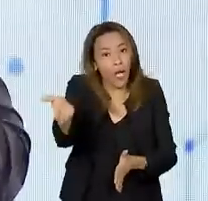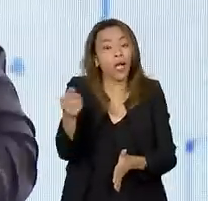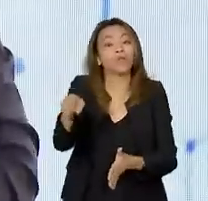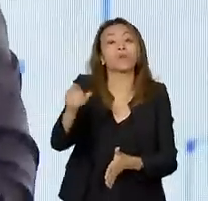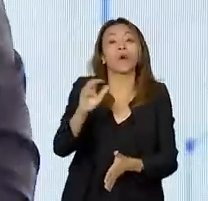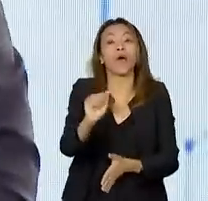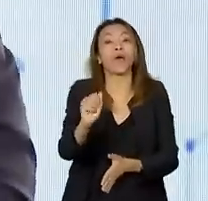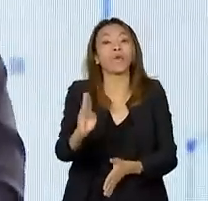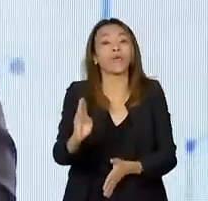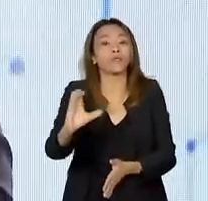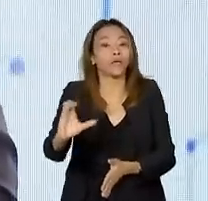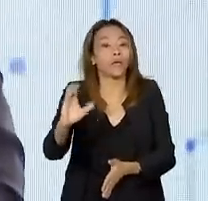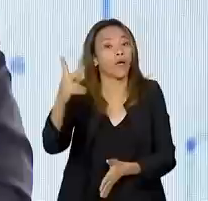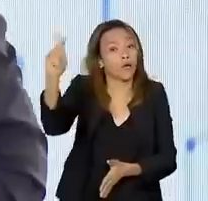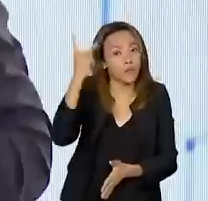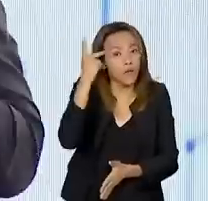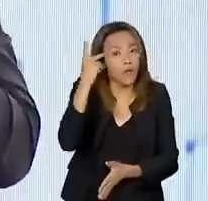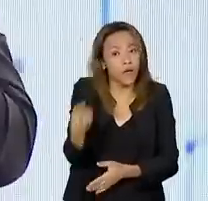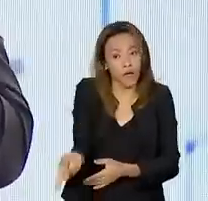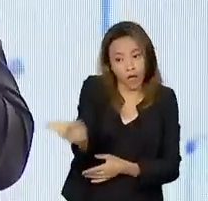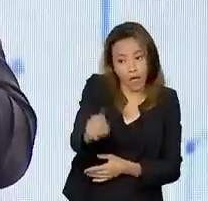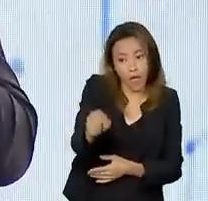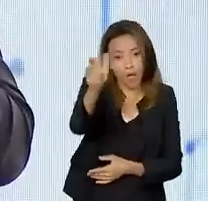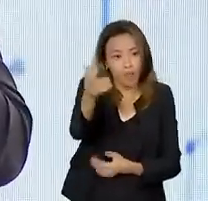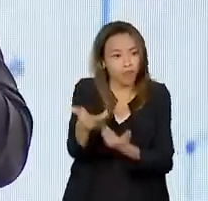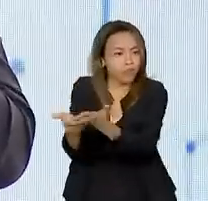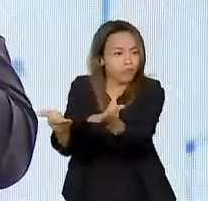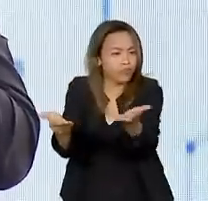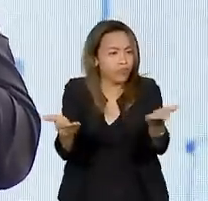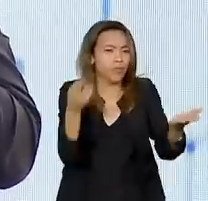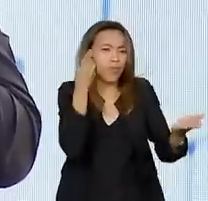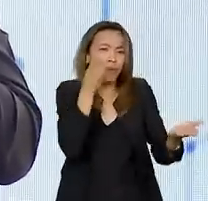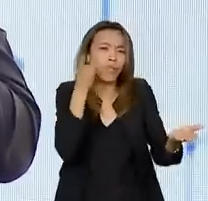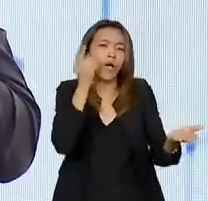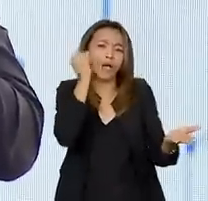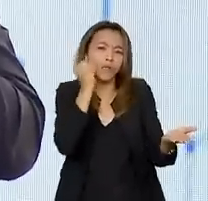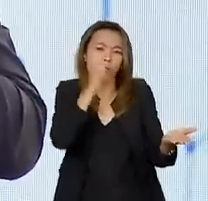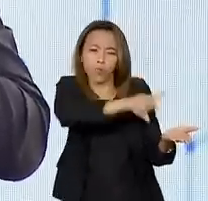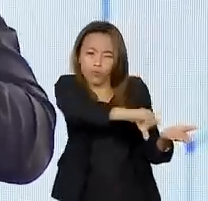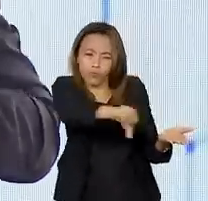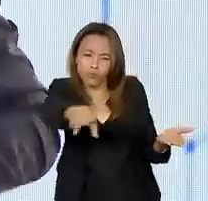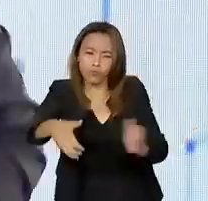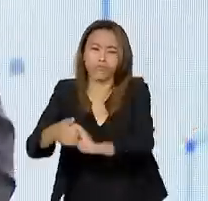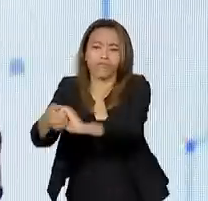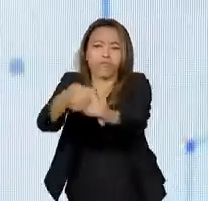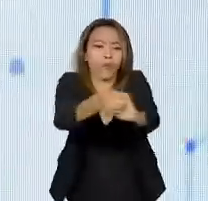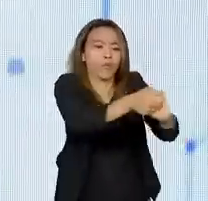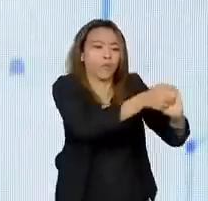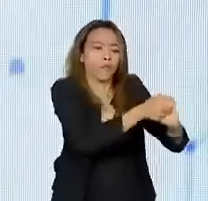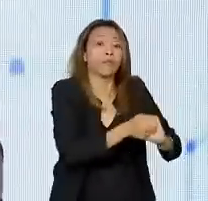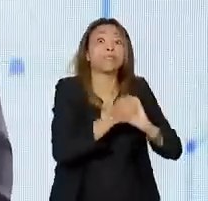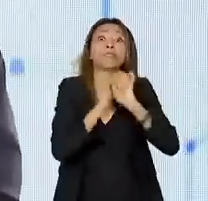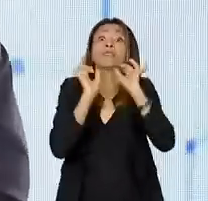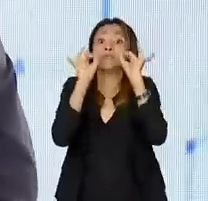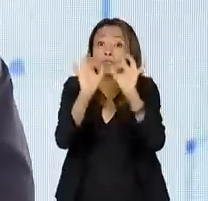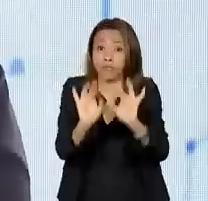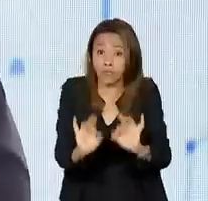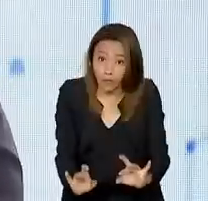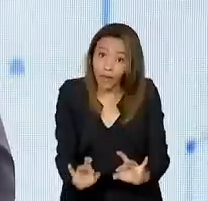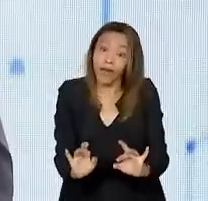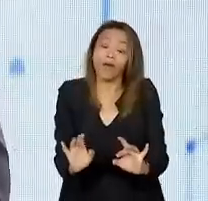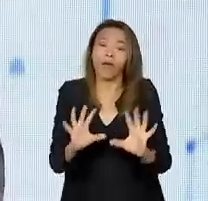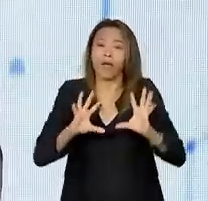metalúrgicos do ABC. Cumprimento todos os parlamentares e, em especial, um cumprimento a todos